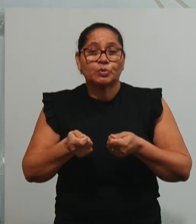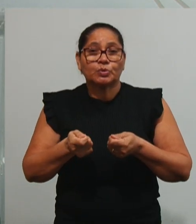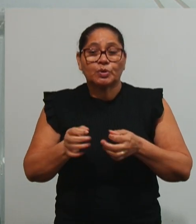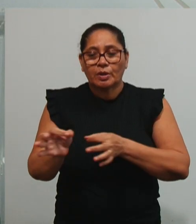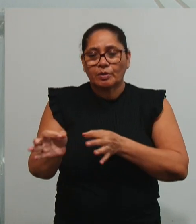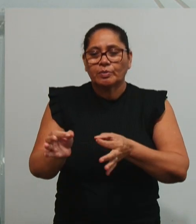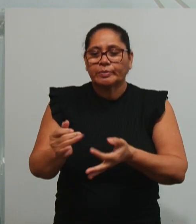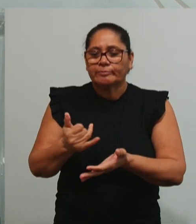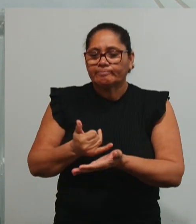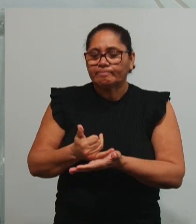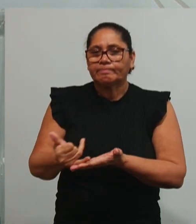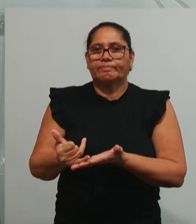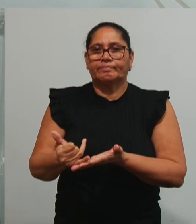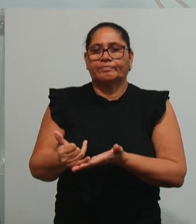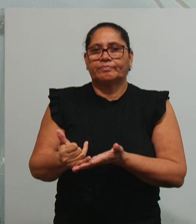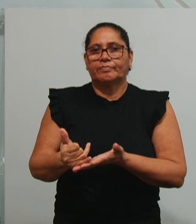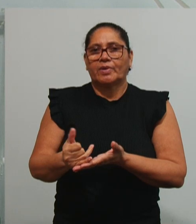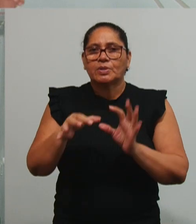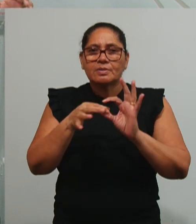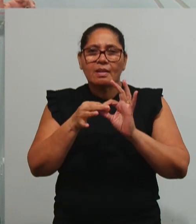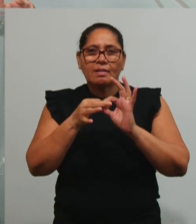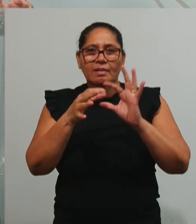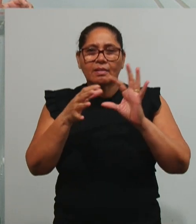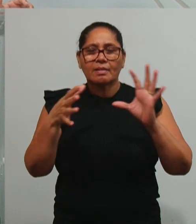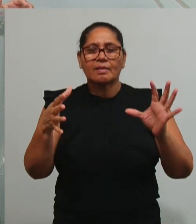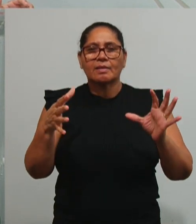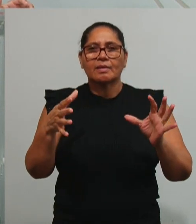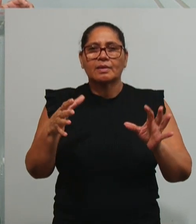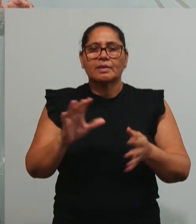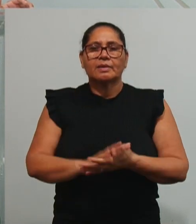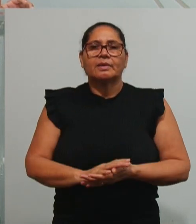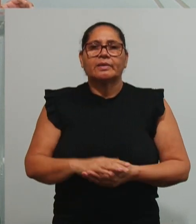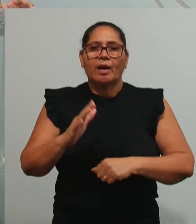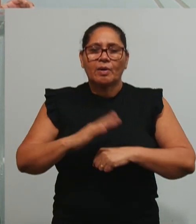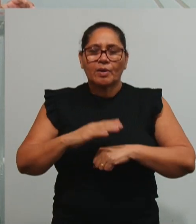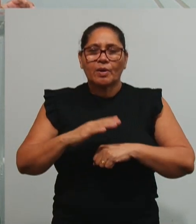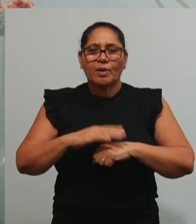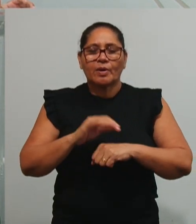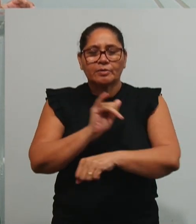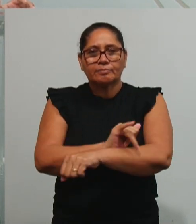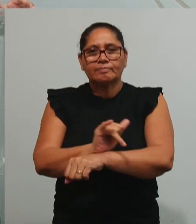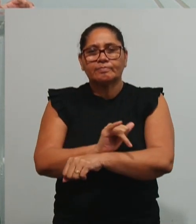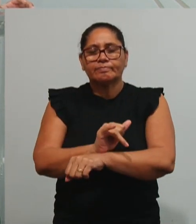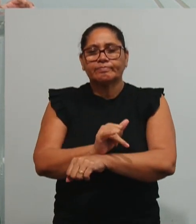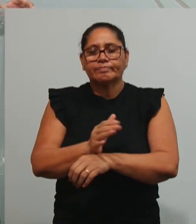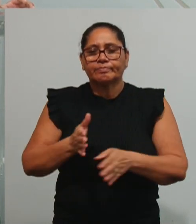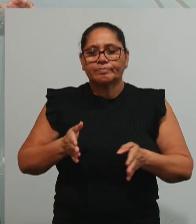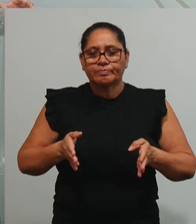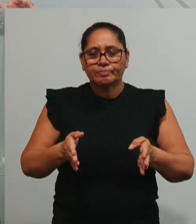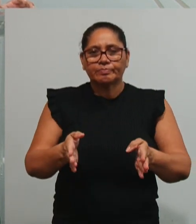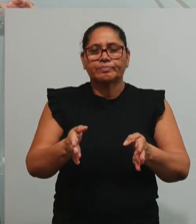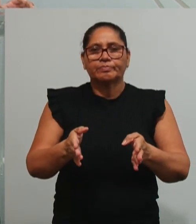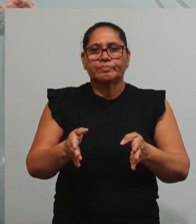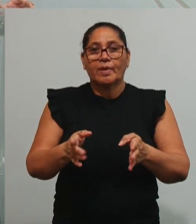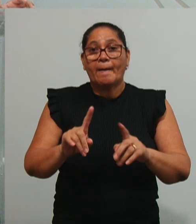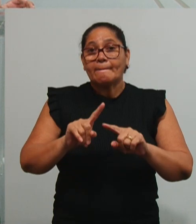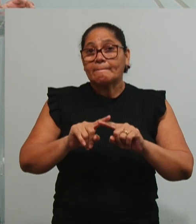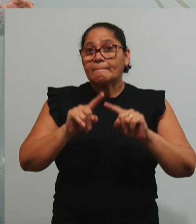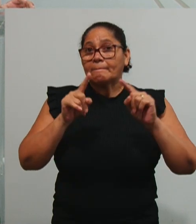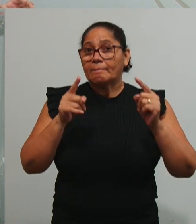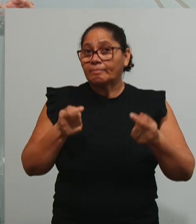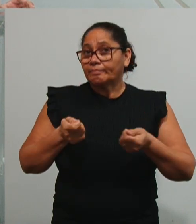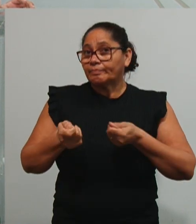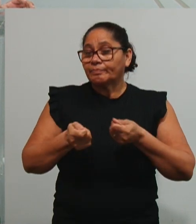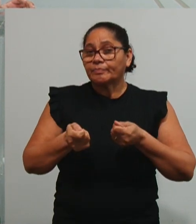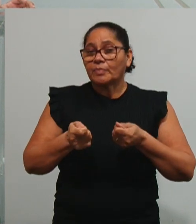plano inicial, né? Onde você delibera por ações e estratégias que te levam a um caminho. Mas esse